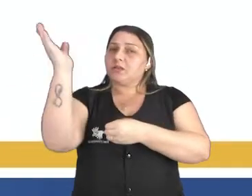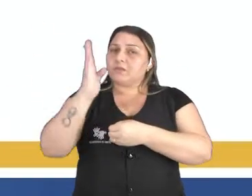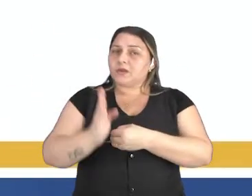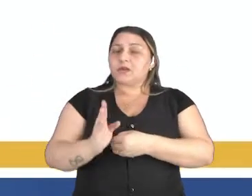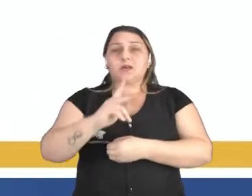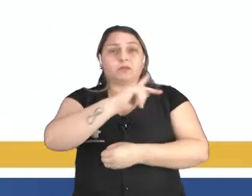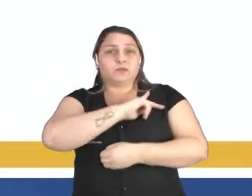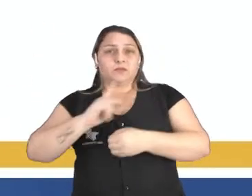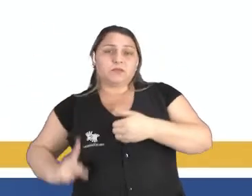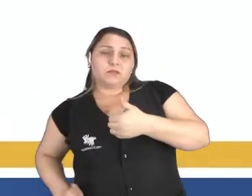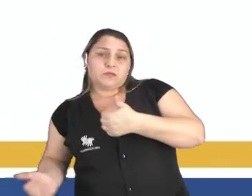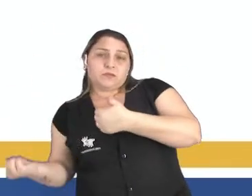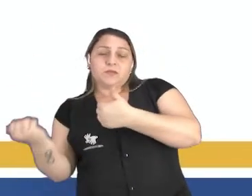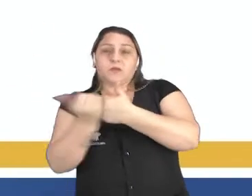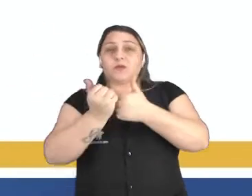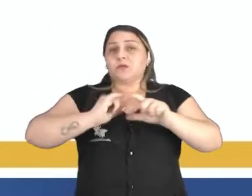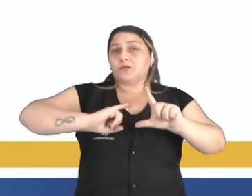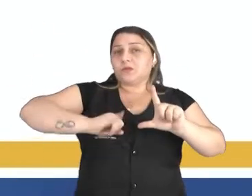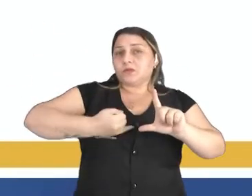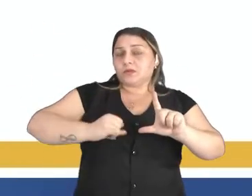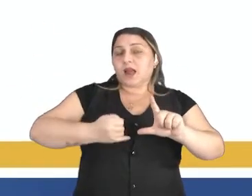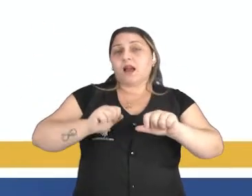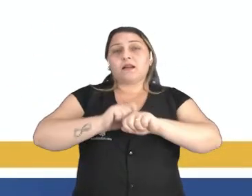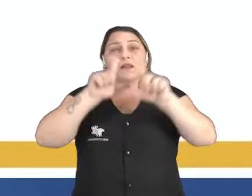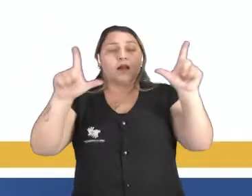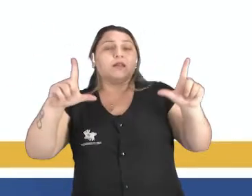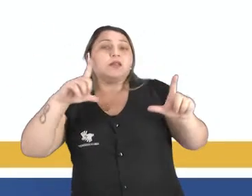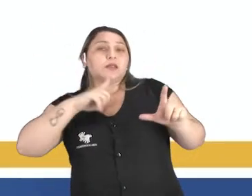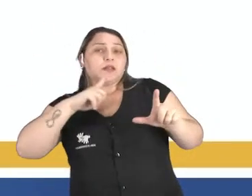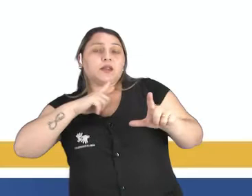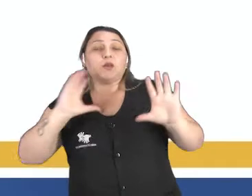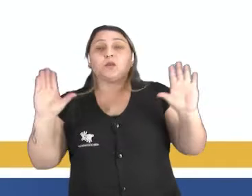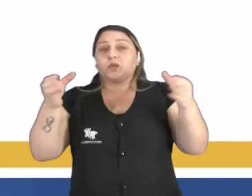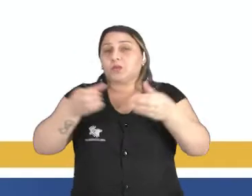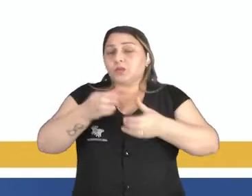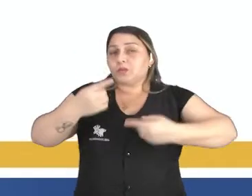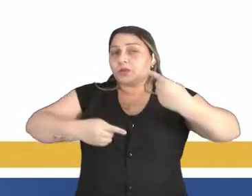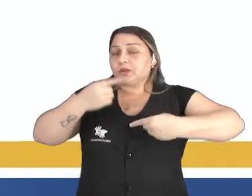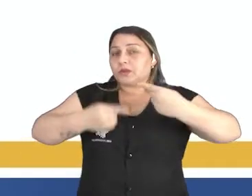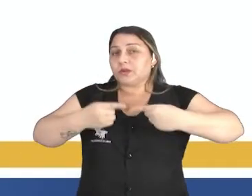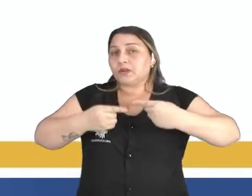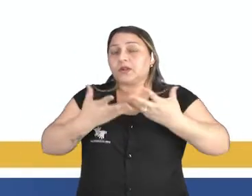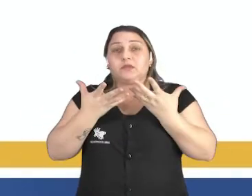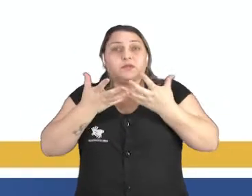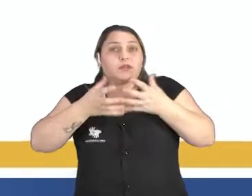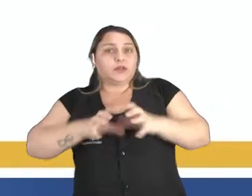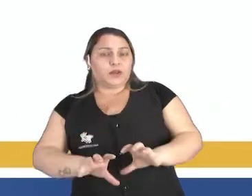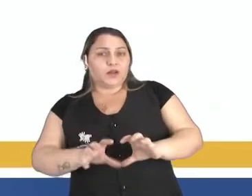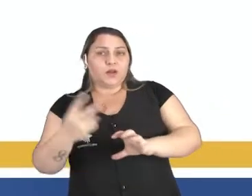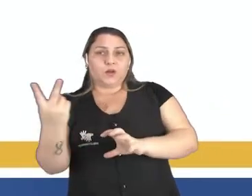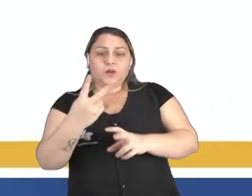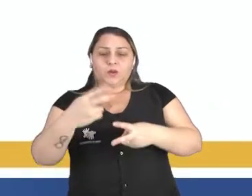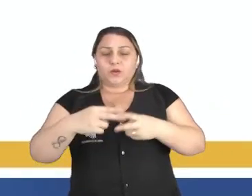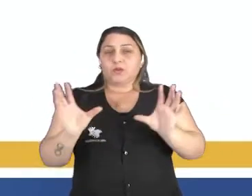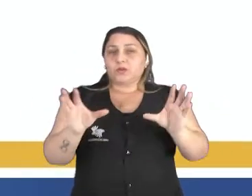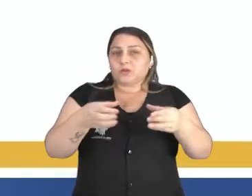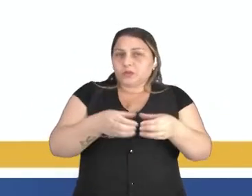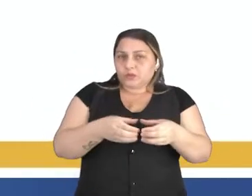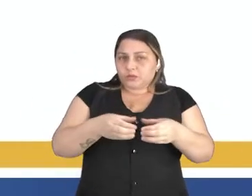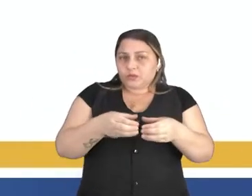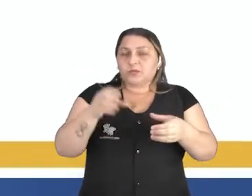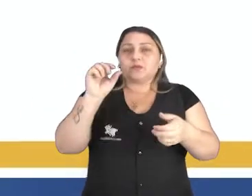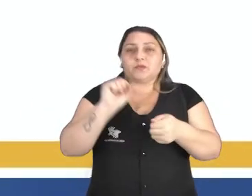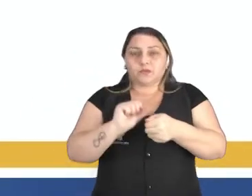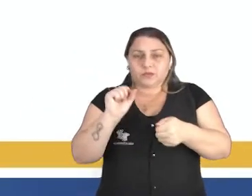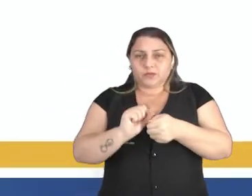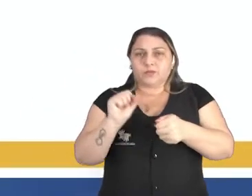ser presidente, né? Claro que a gente vai ter reações de grupos políticos quanto à posse, né? Dois grupos, eles vão aí